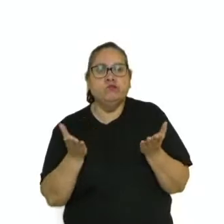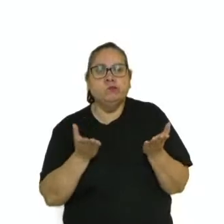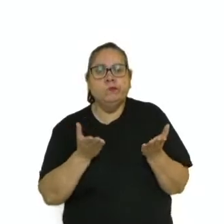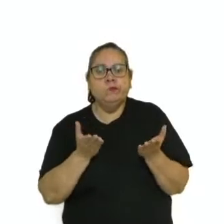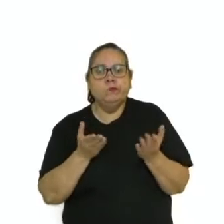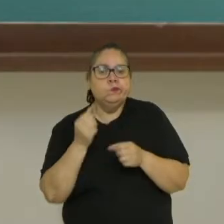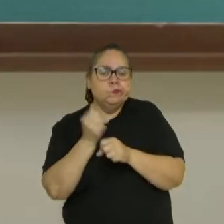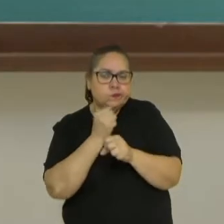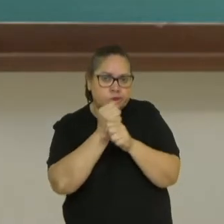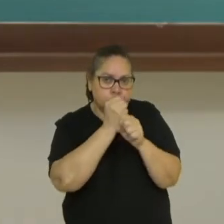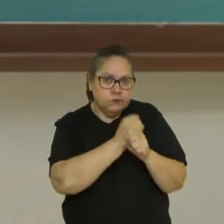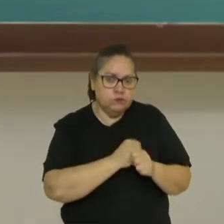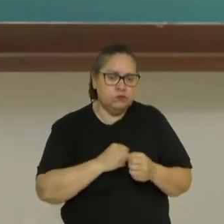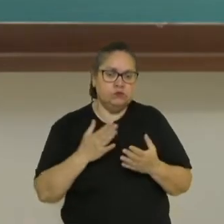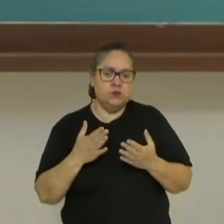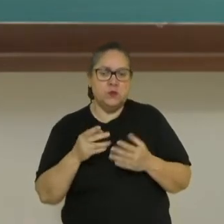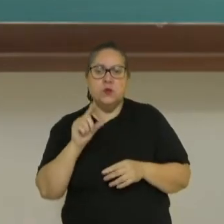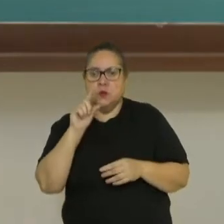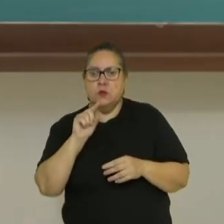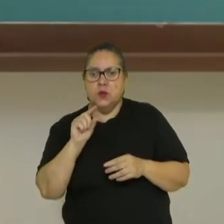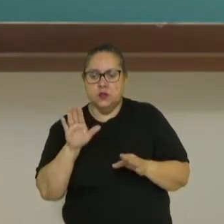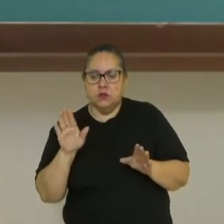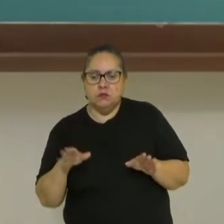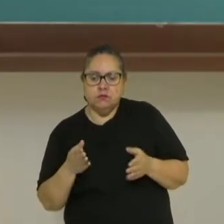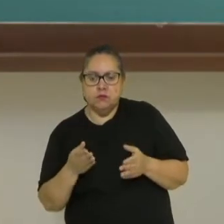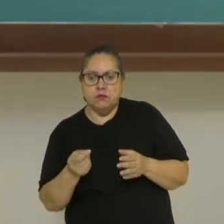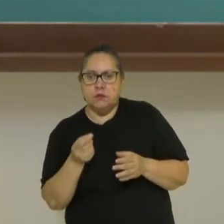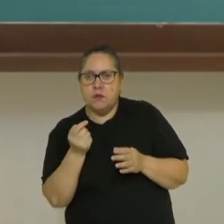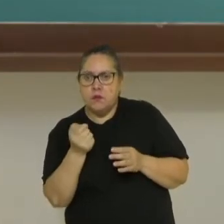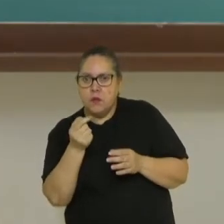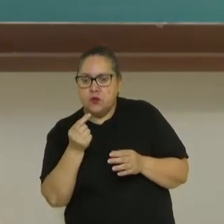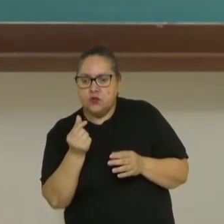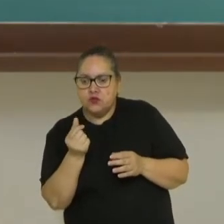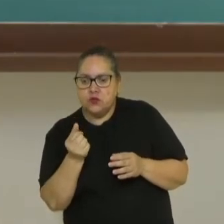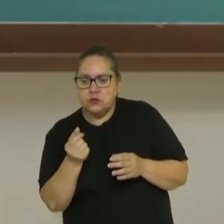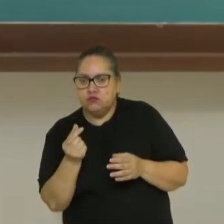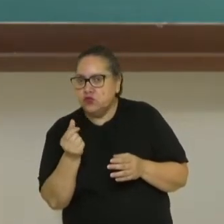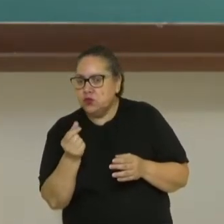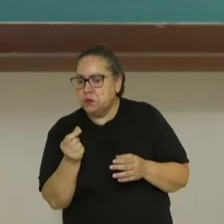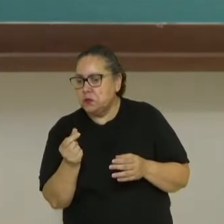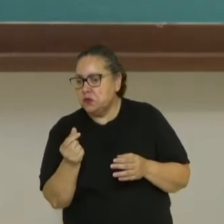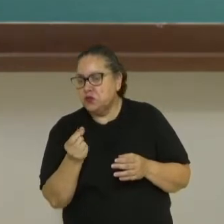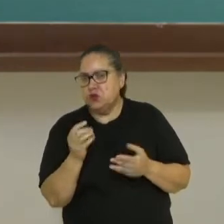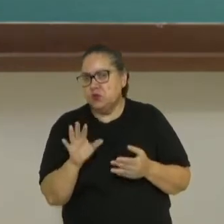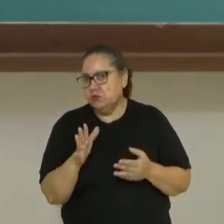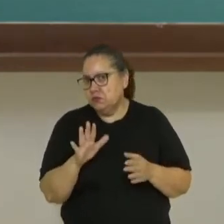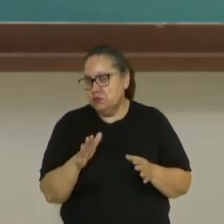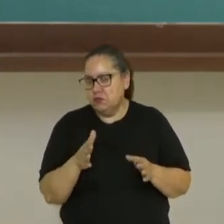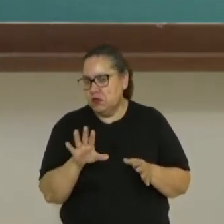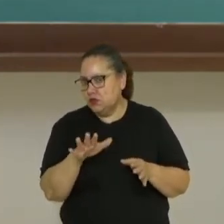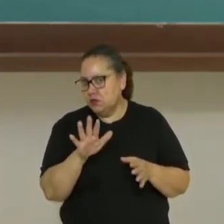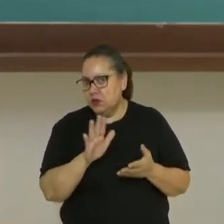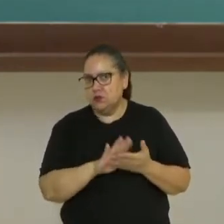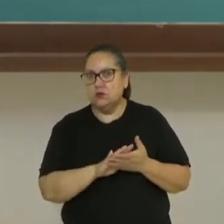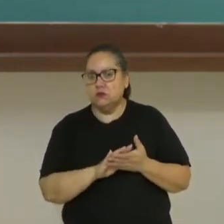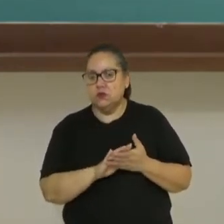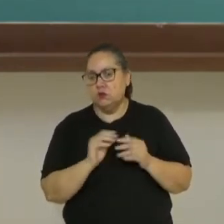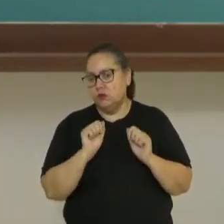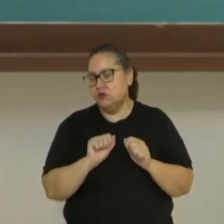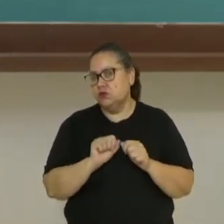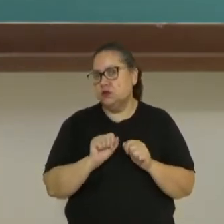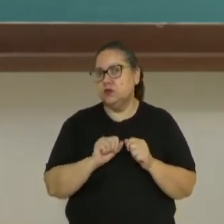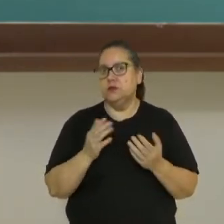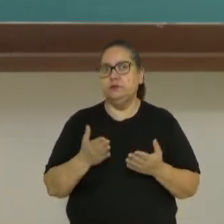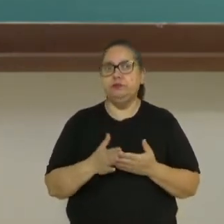os artesãos, os pequenos comerciantes, aqueles que não detinham muitos meios de produção, mas ainda tinham alguma